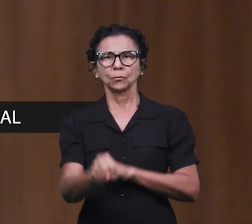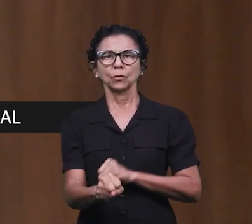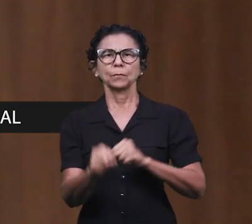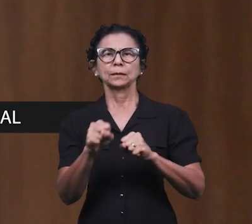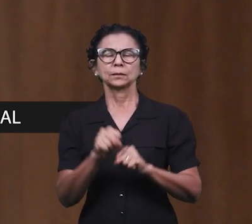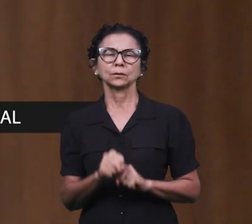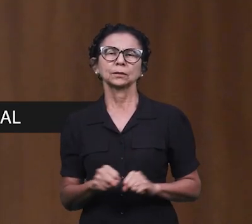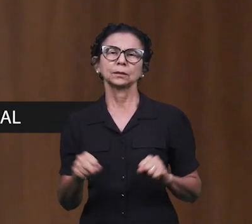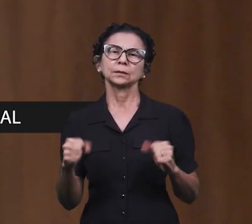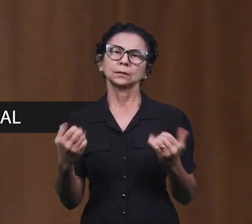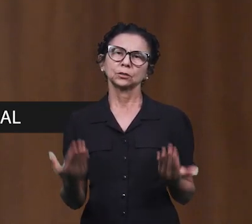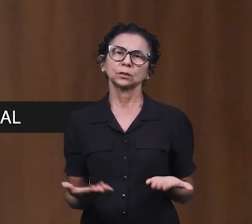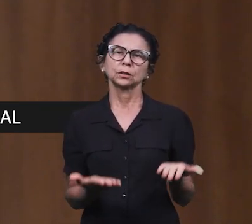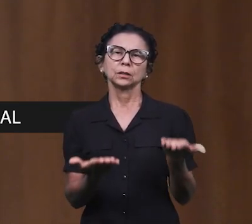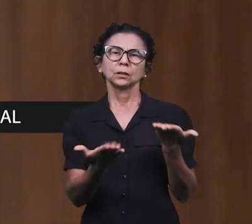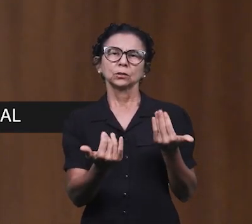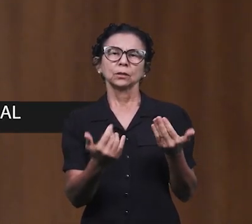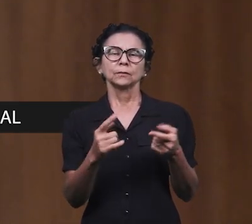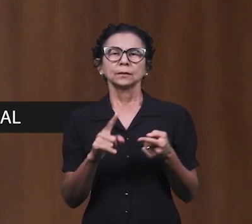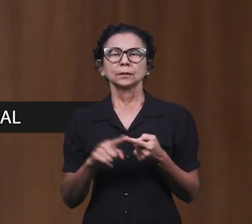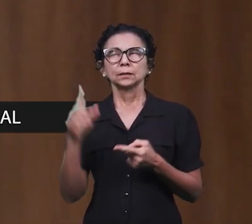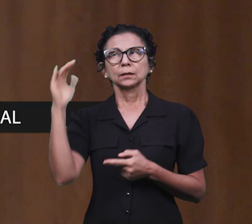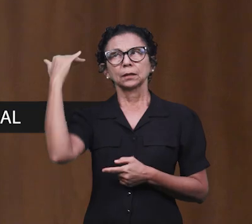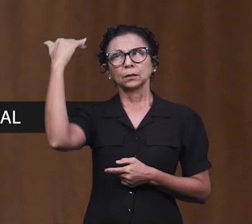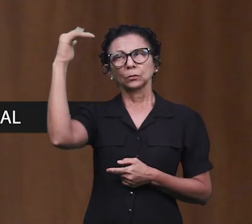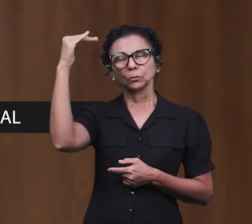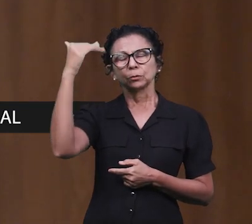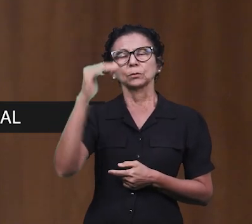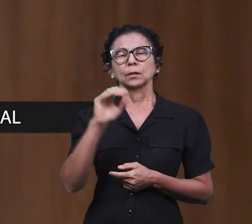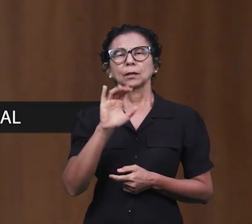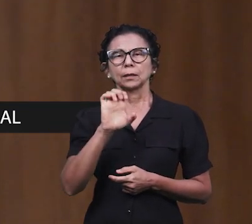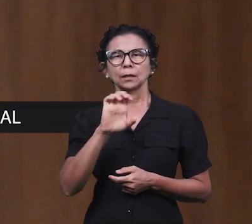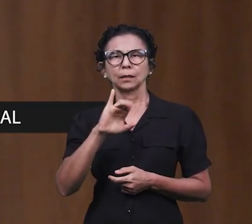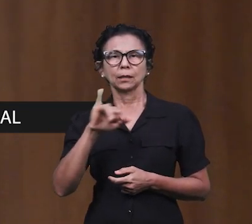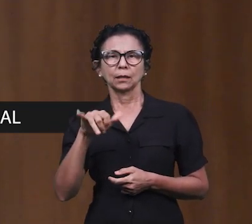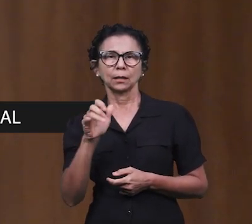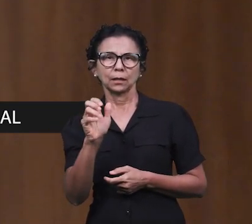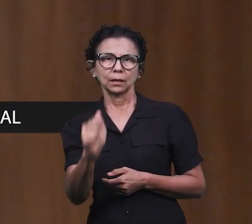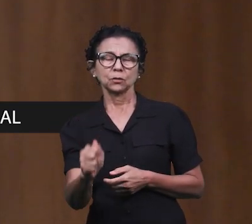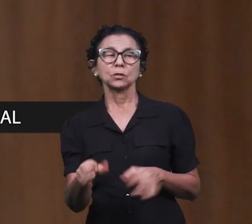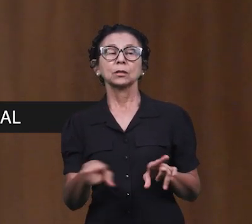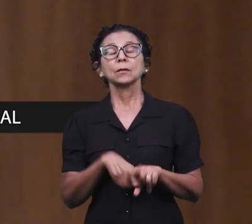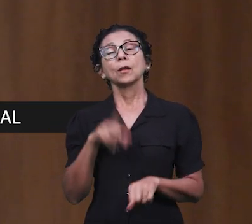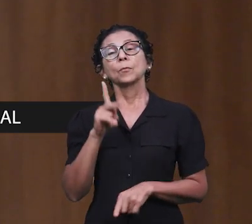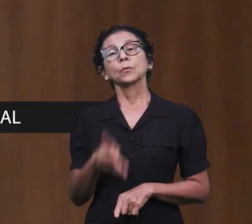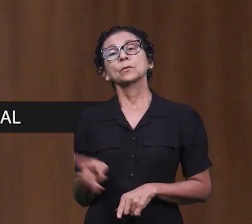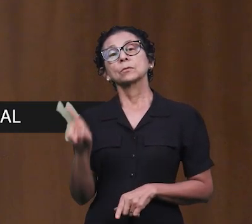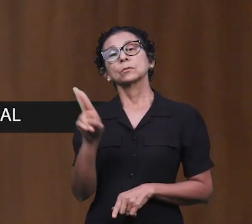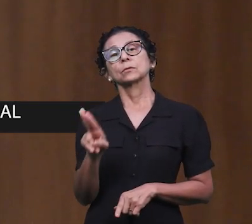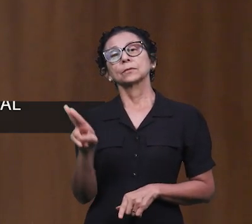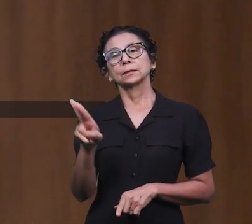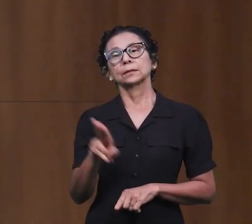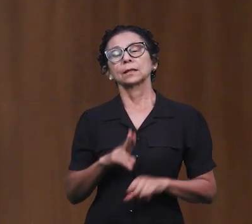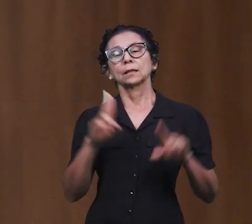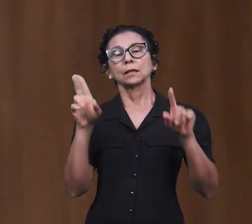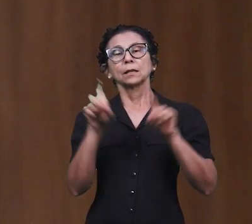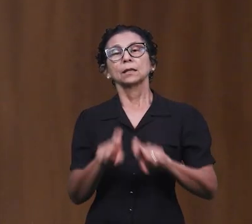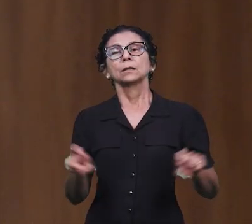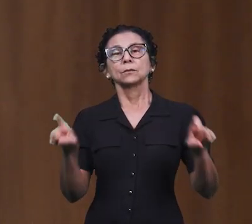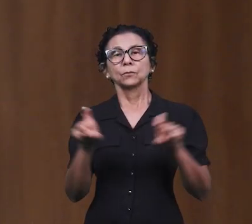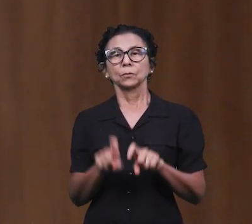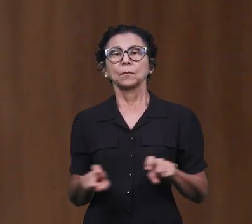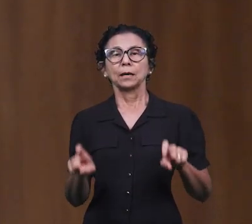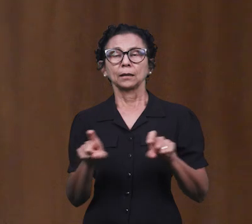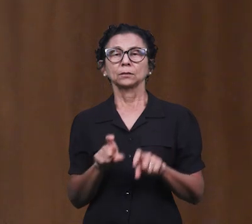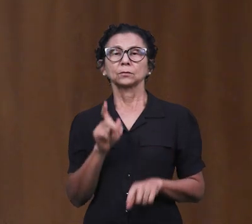de Jovem e Adulto. Também é professor universitário de Informática Aplicada na